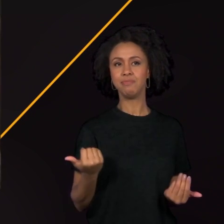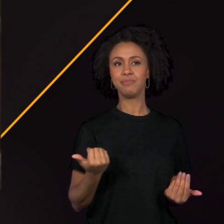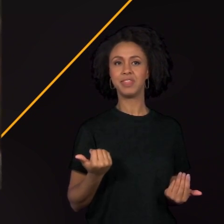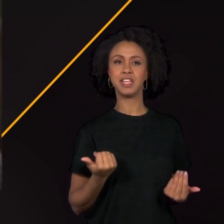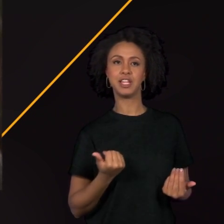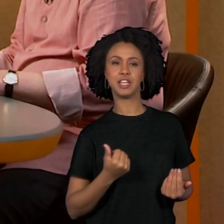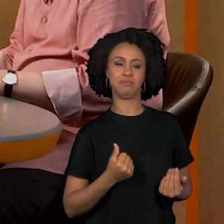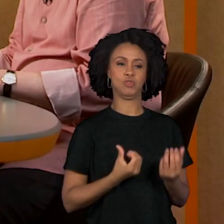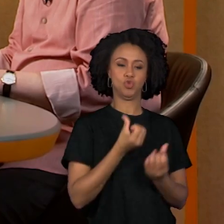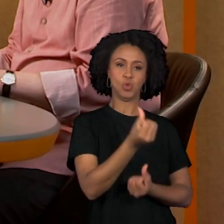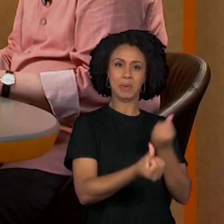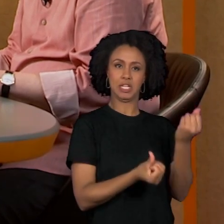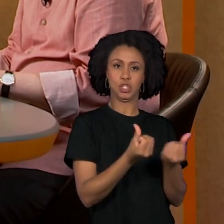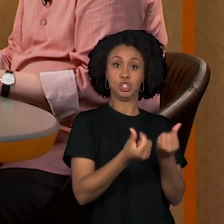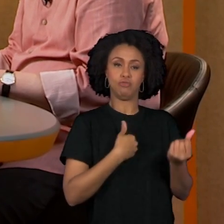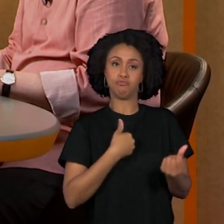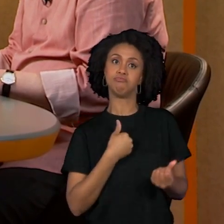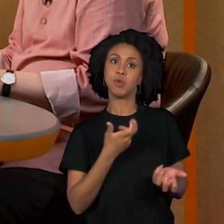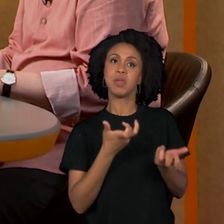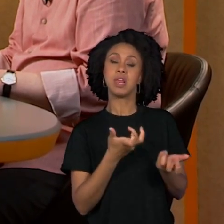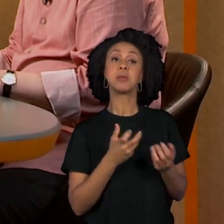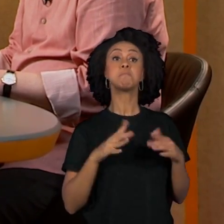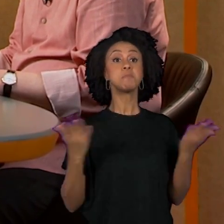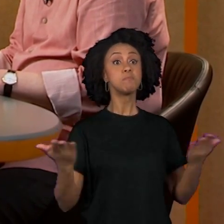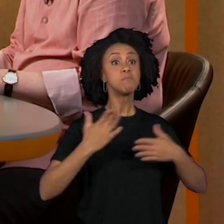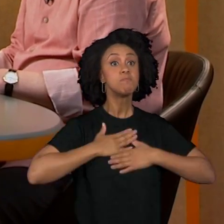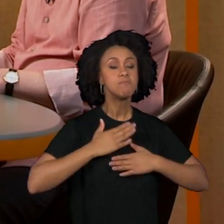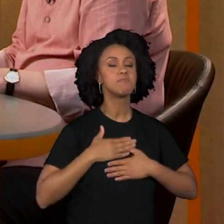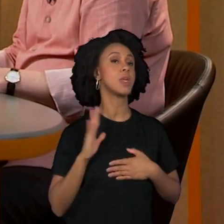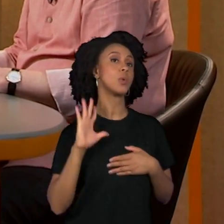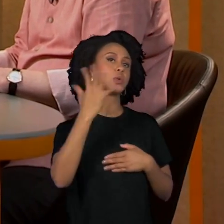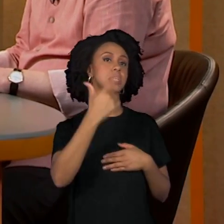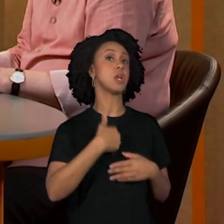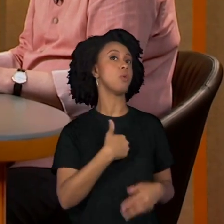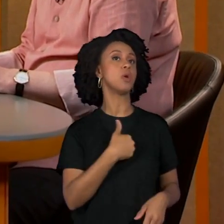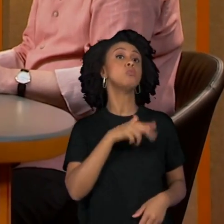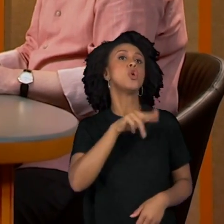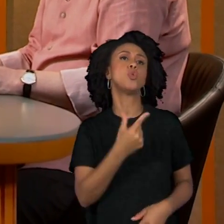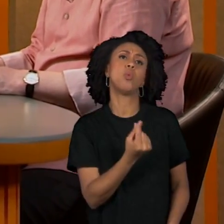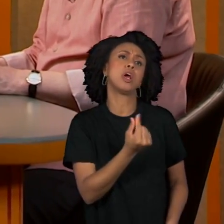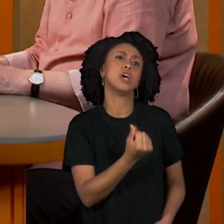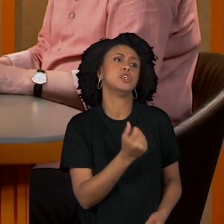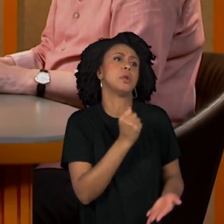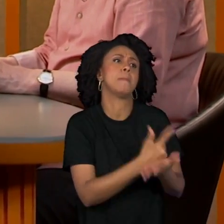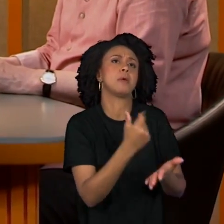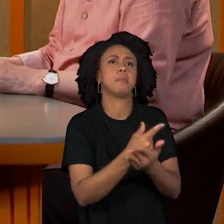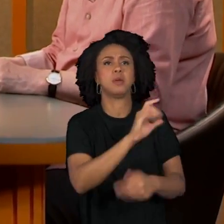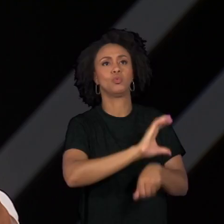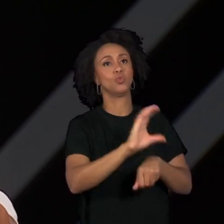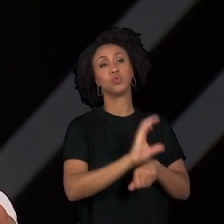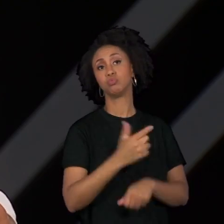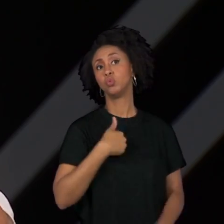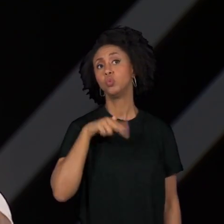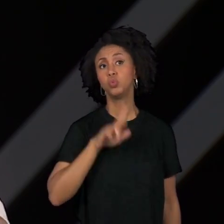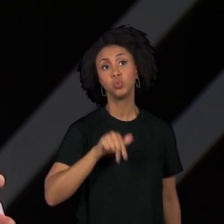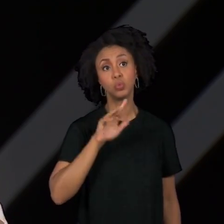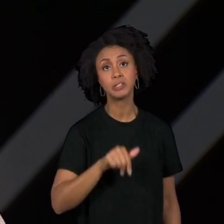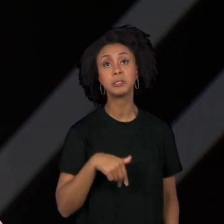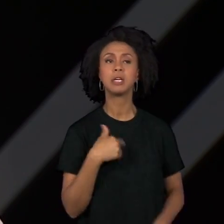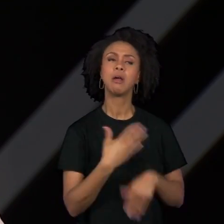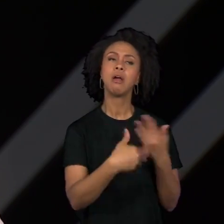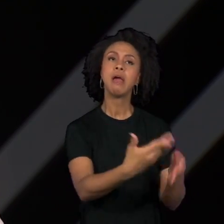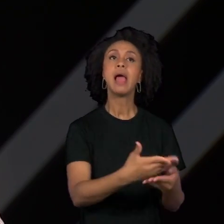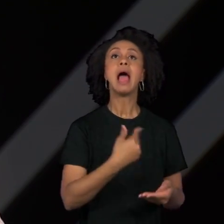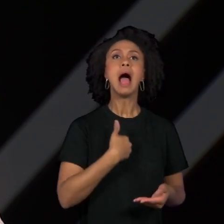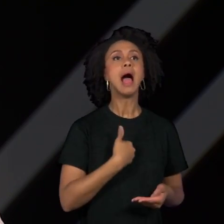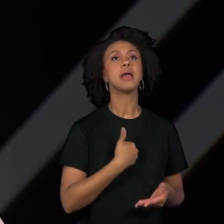fazer supletivo. E o que aconteceu comigo foi que eu nunca tinha condições financeiras para pagar um curso. E quando eu